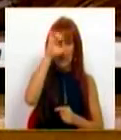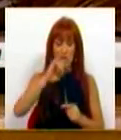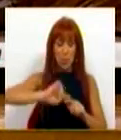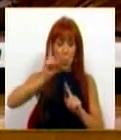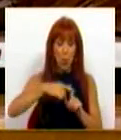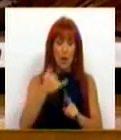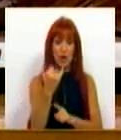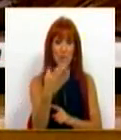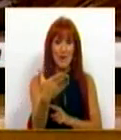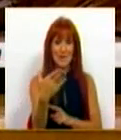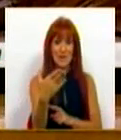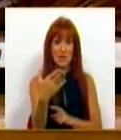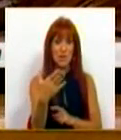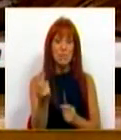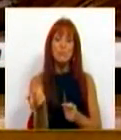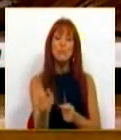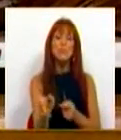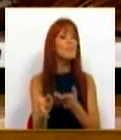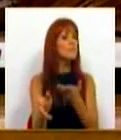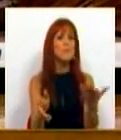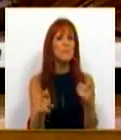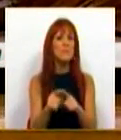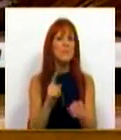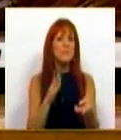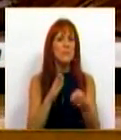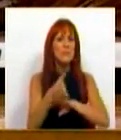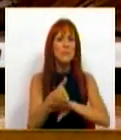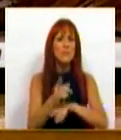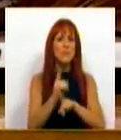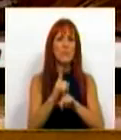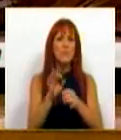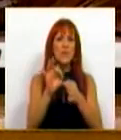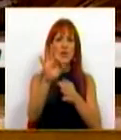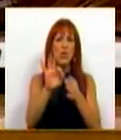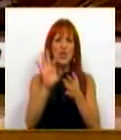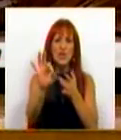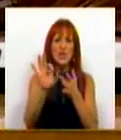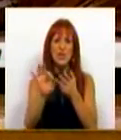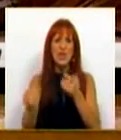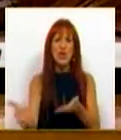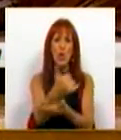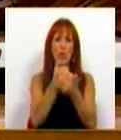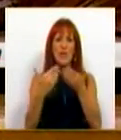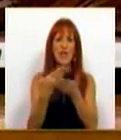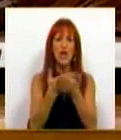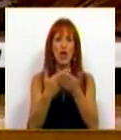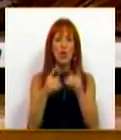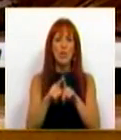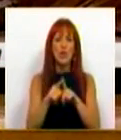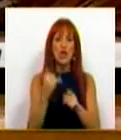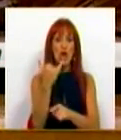para 2017 surge com a manutenção dos sinais de recuperação da economia